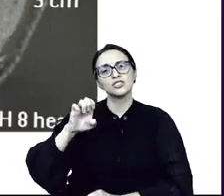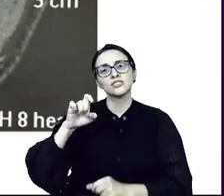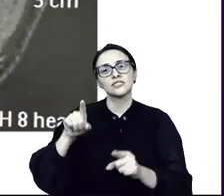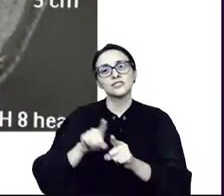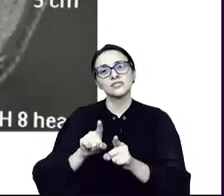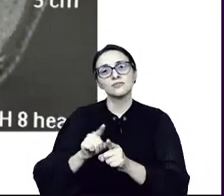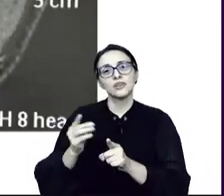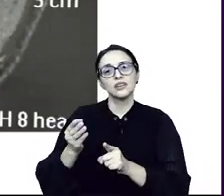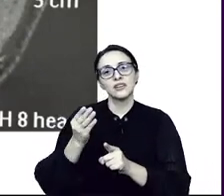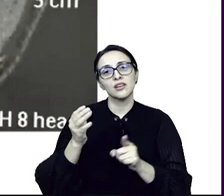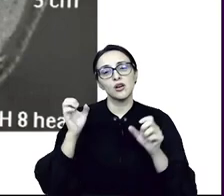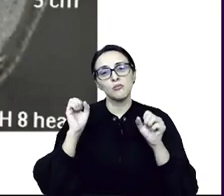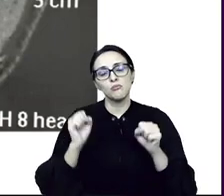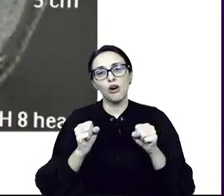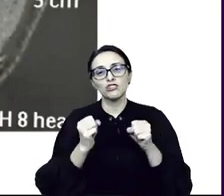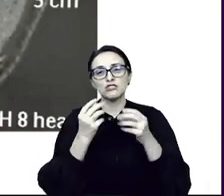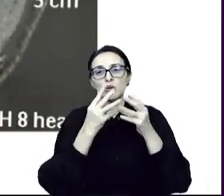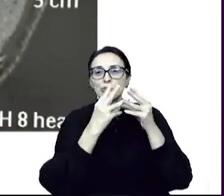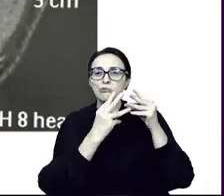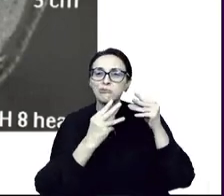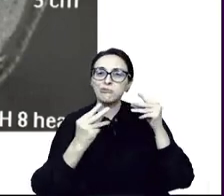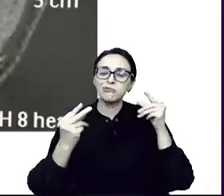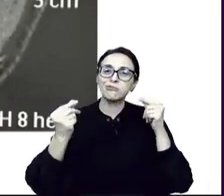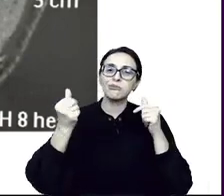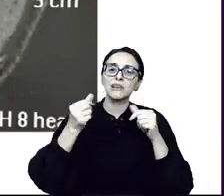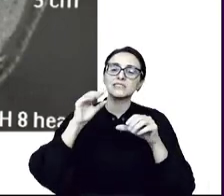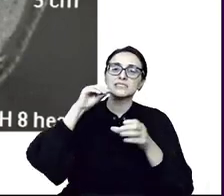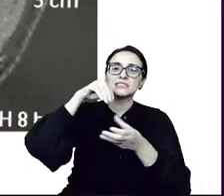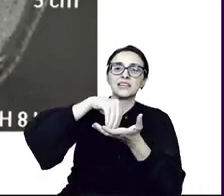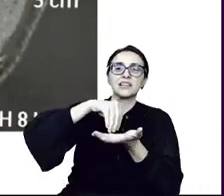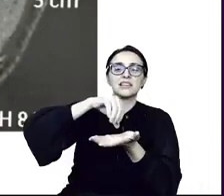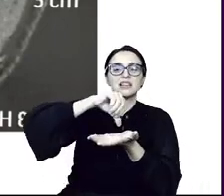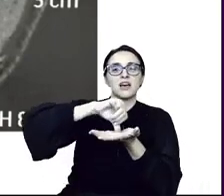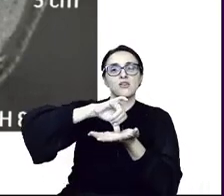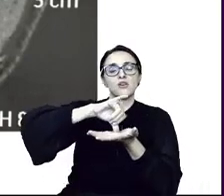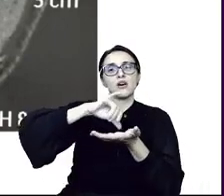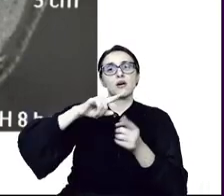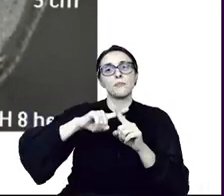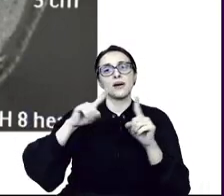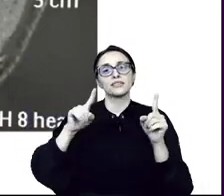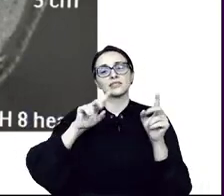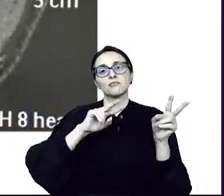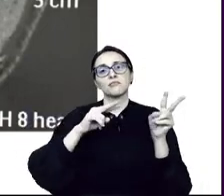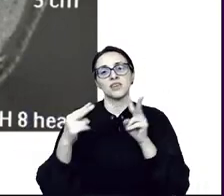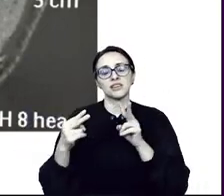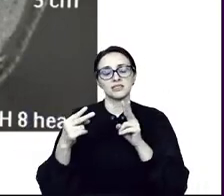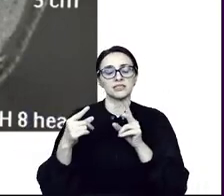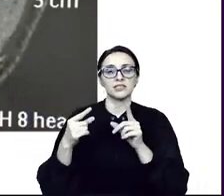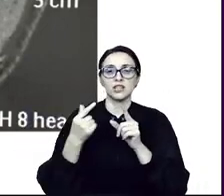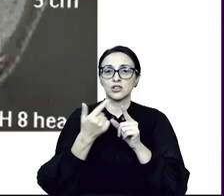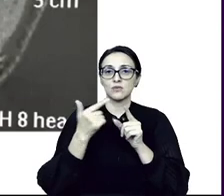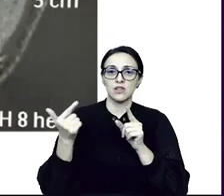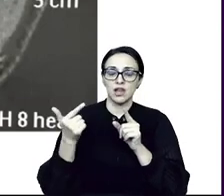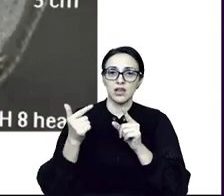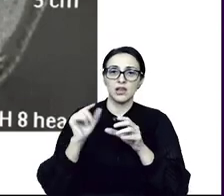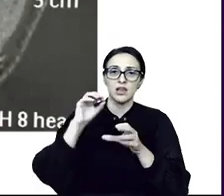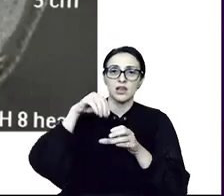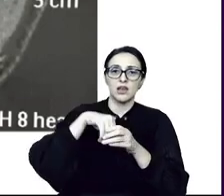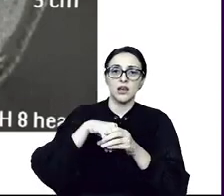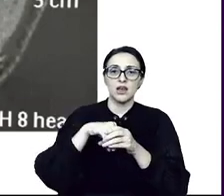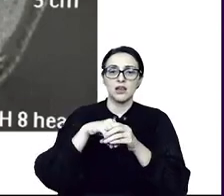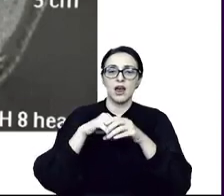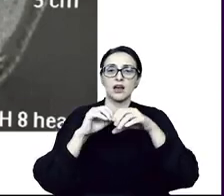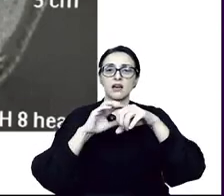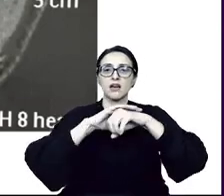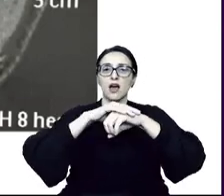que pode ter uma erosão exclusivamente central, mas que você não tem uma migração medial da cabeça